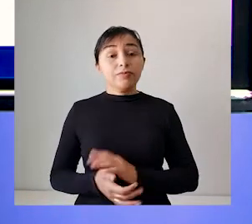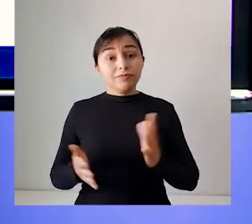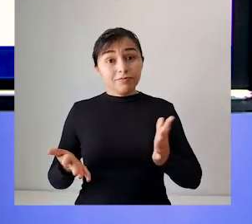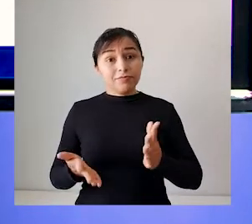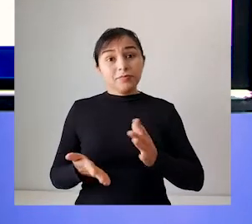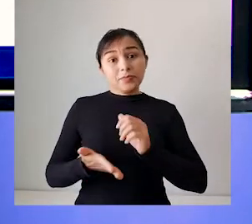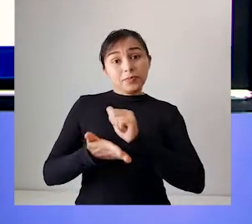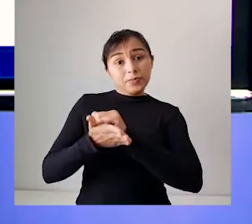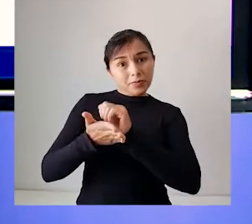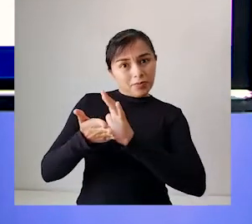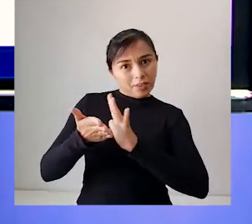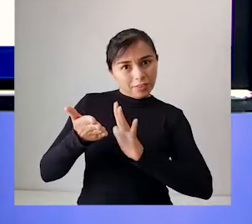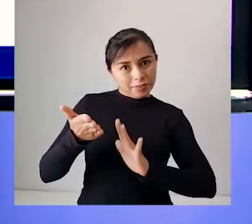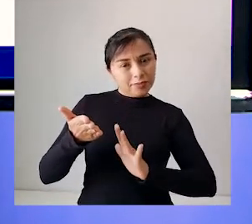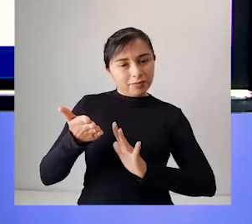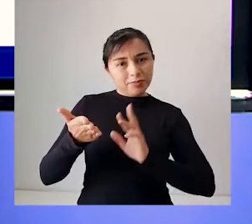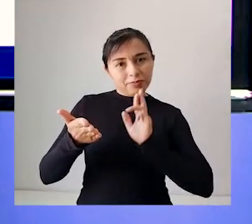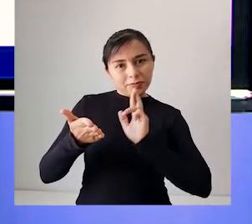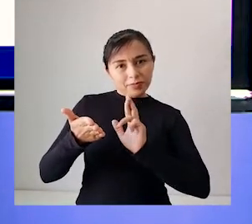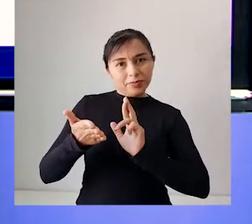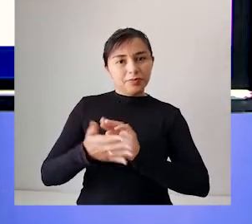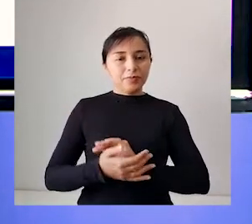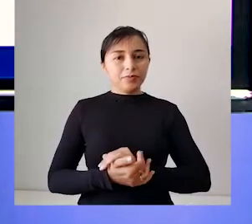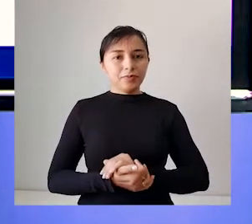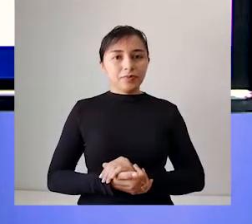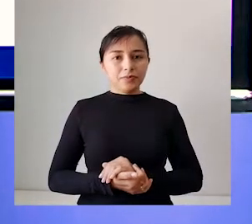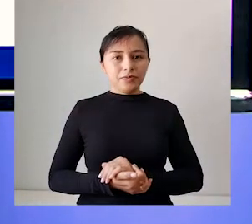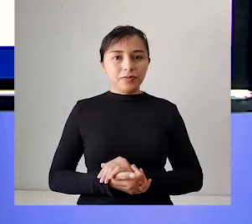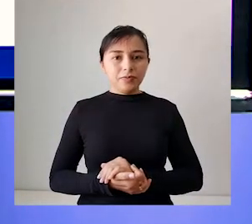Então vamos aqui para um exercício.